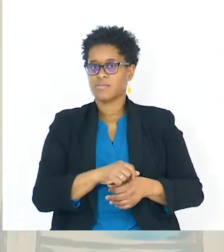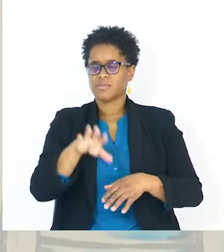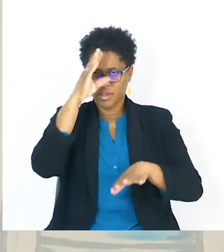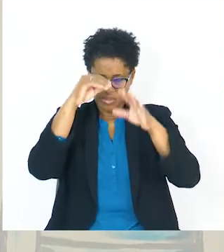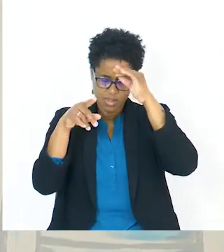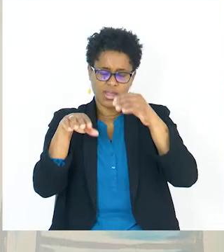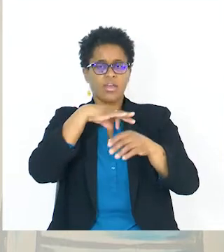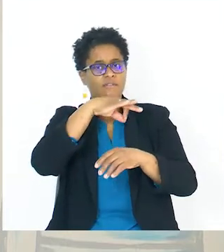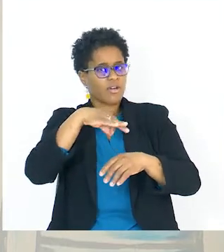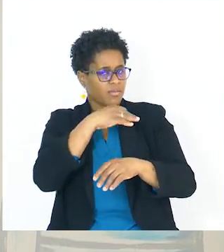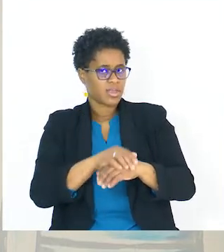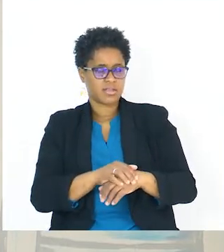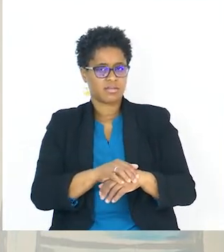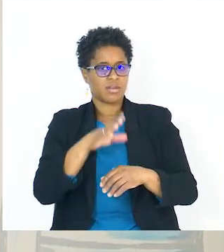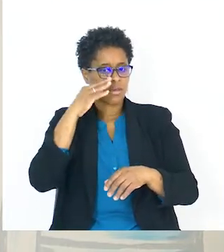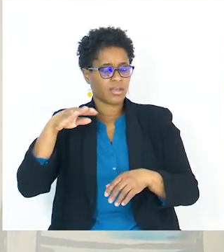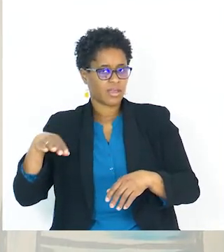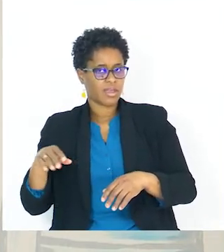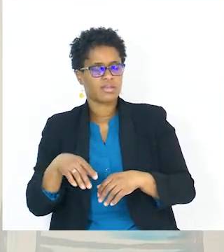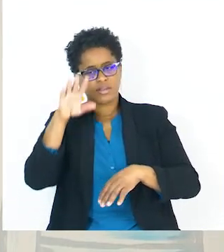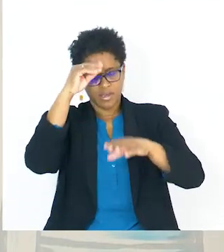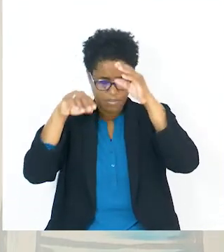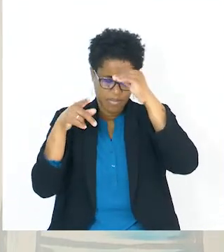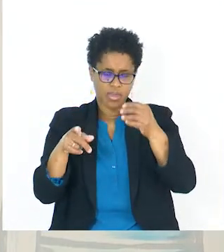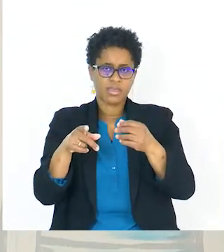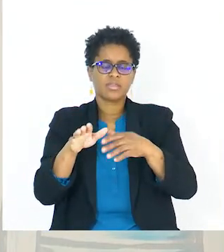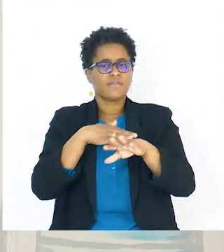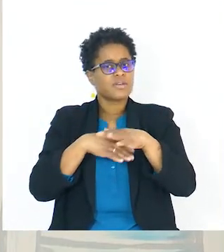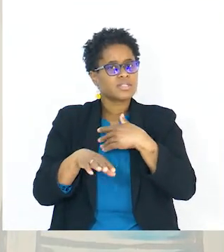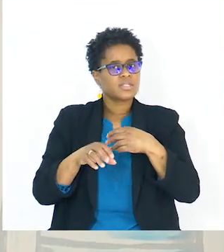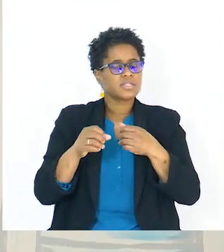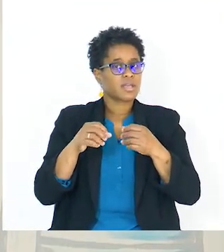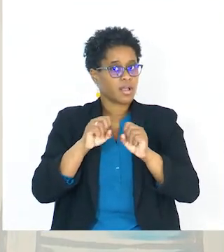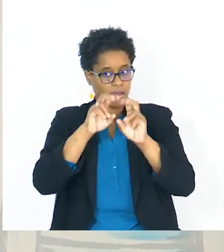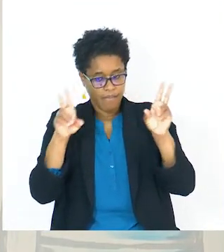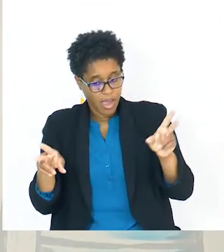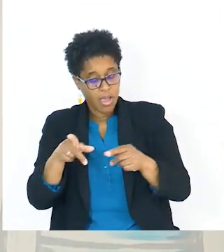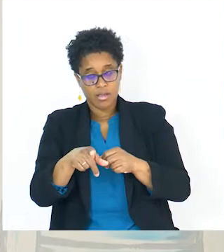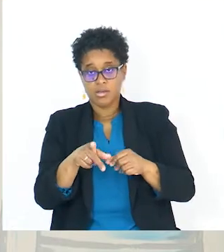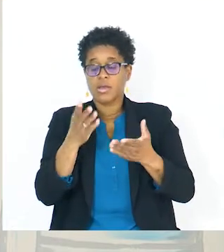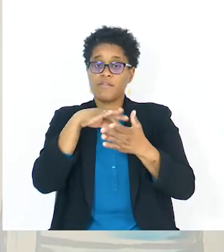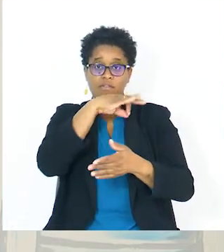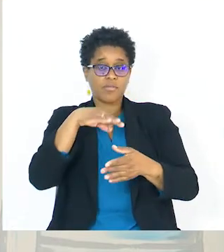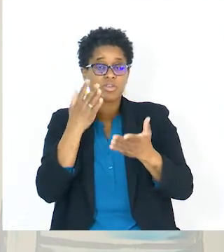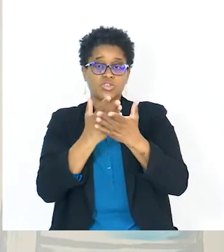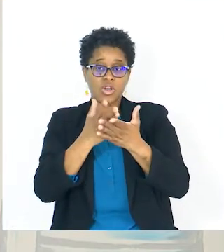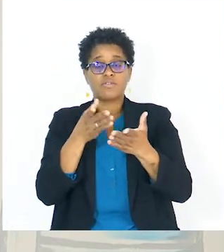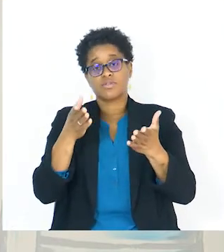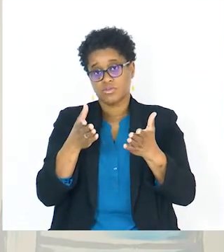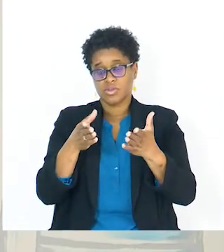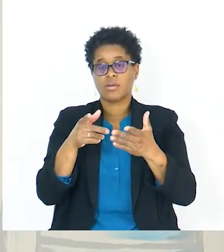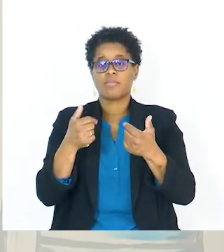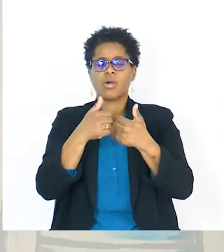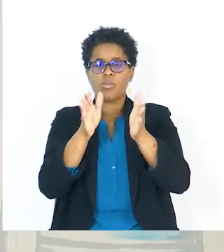que aprendemos na família. A criança aprende a praticar higiene na sua família. A escola vai servir, como nós